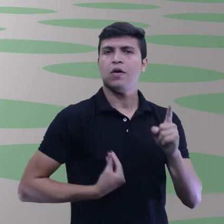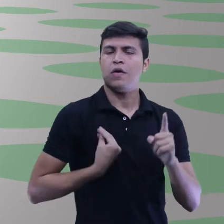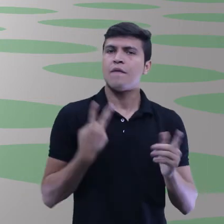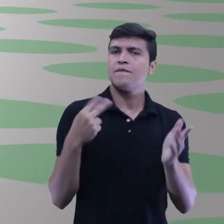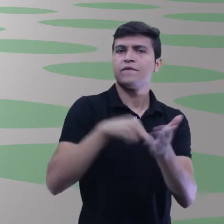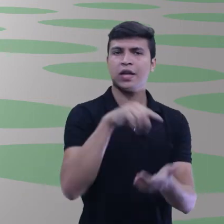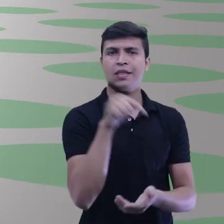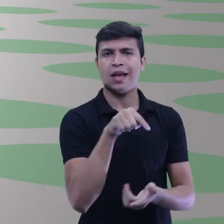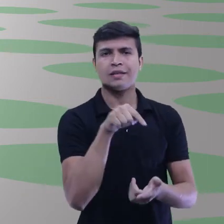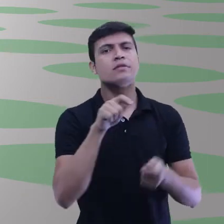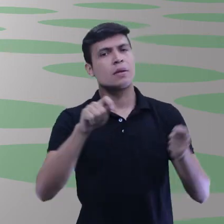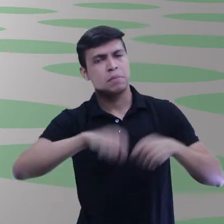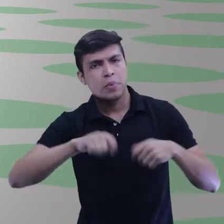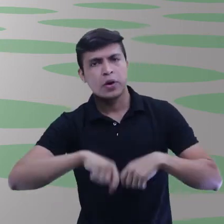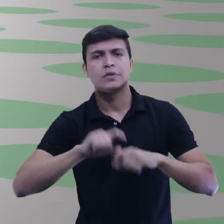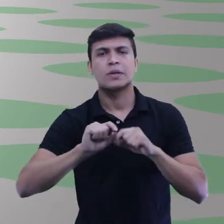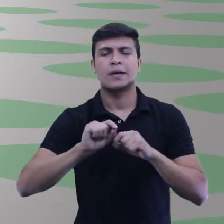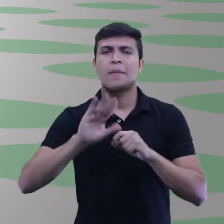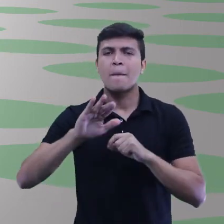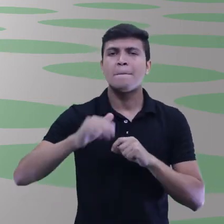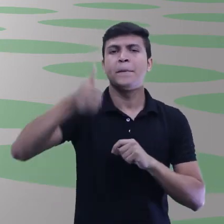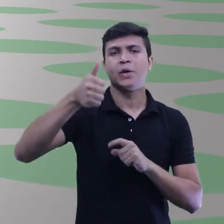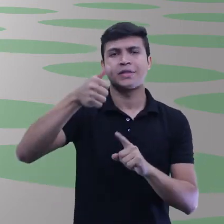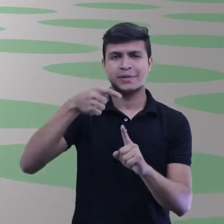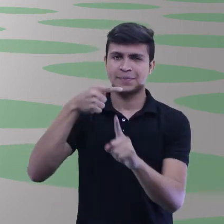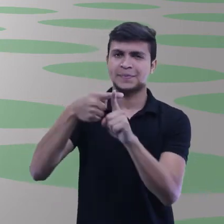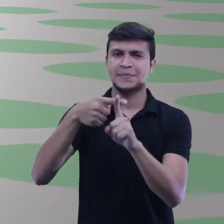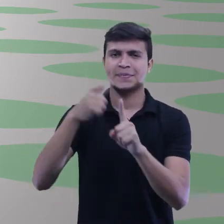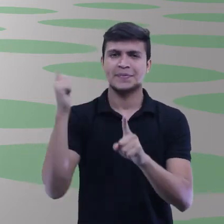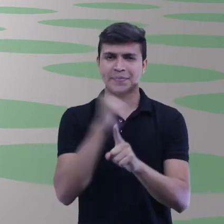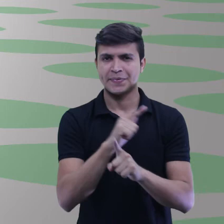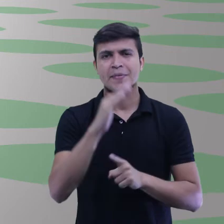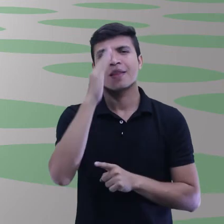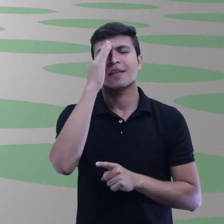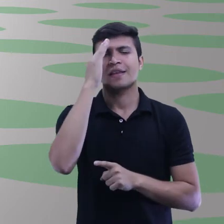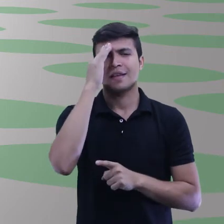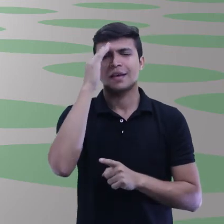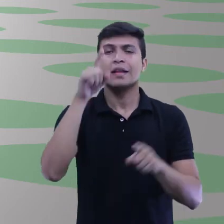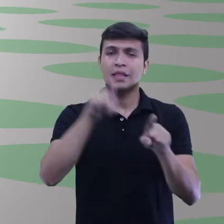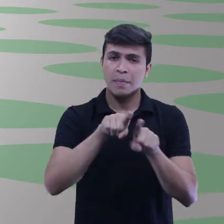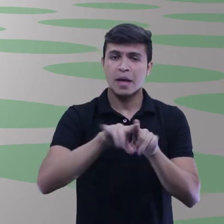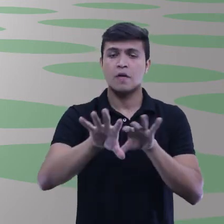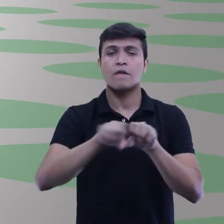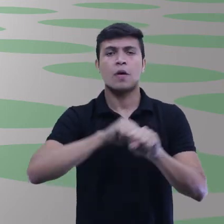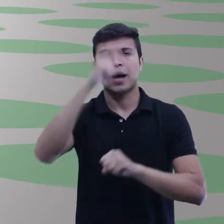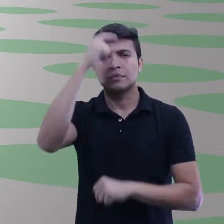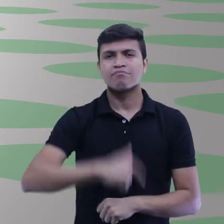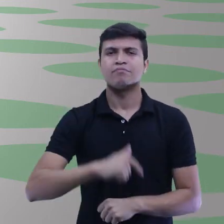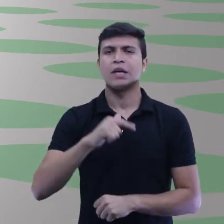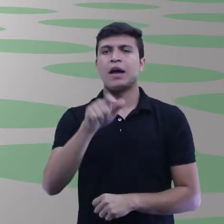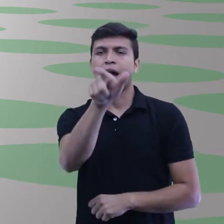está inserido. Podemos assim obter resultados significativamente. Assim, poderemos formar